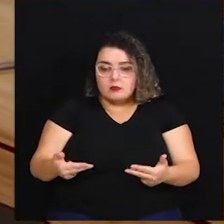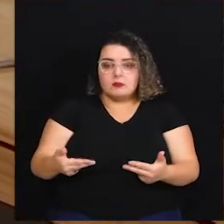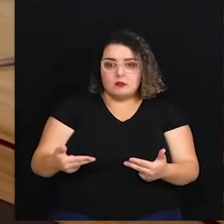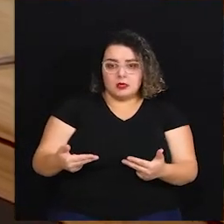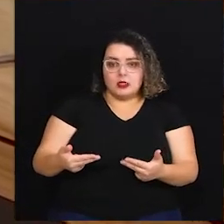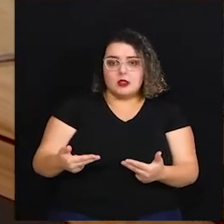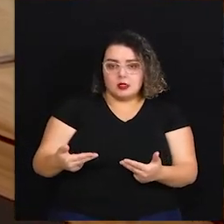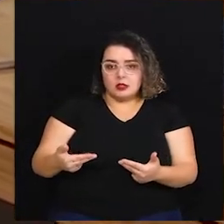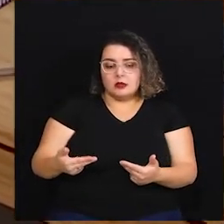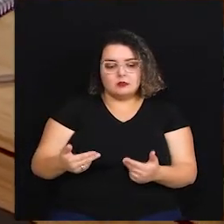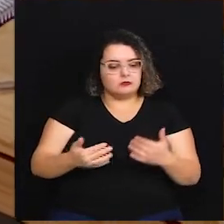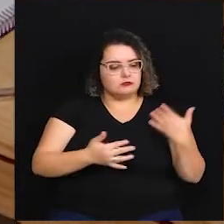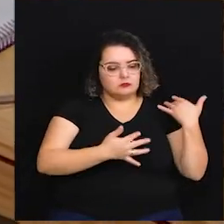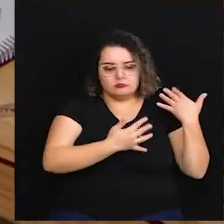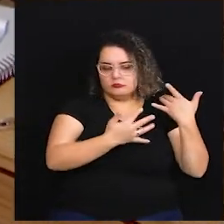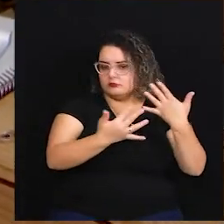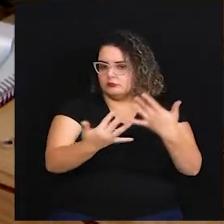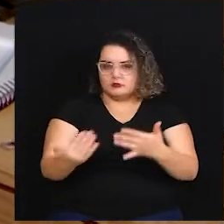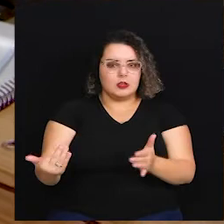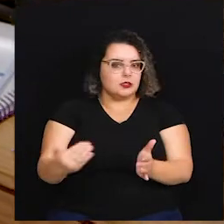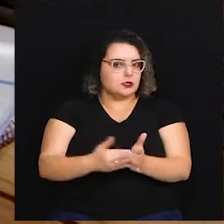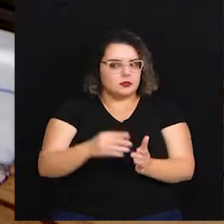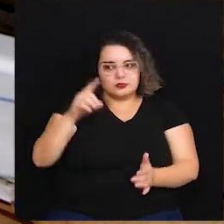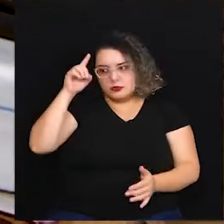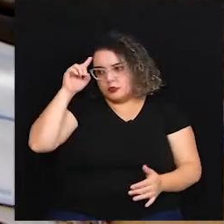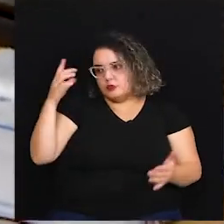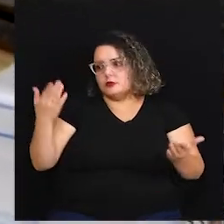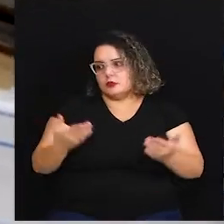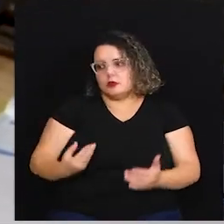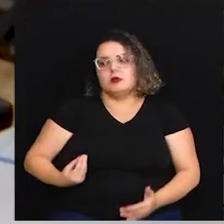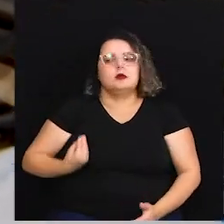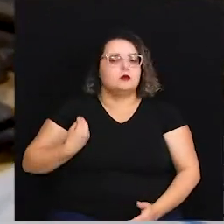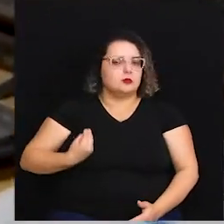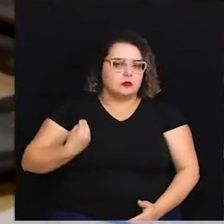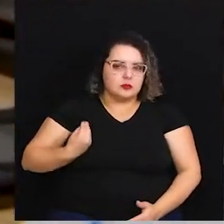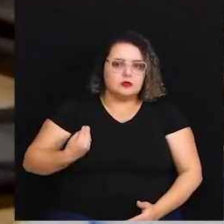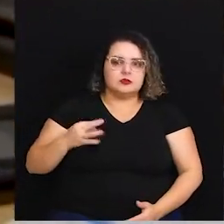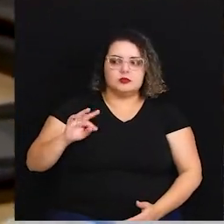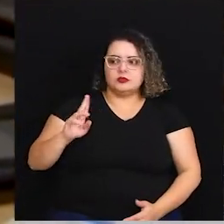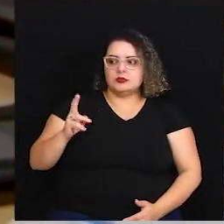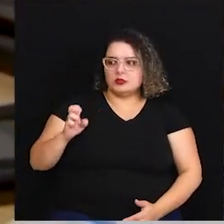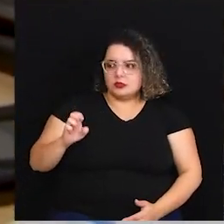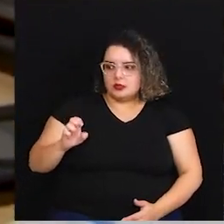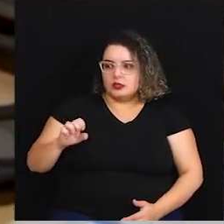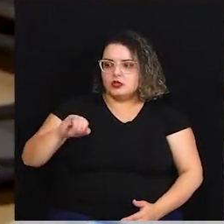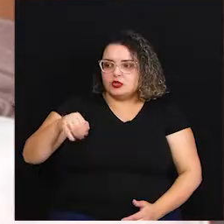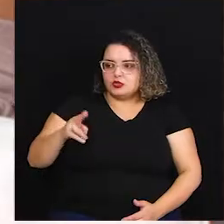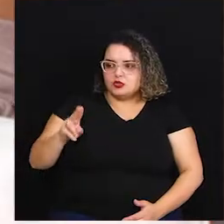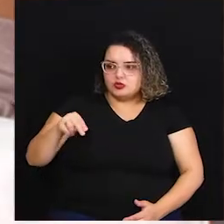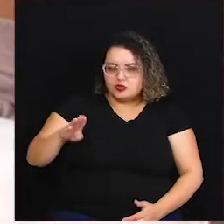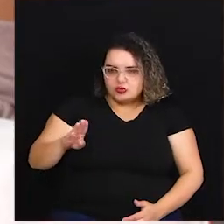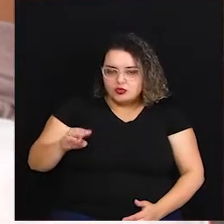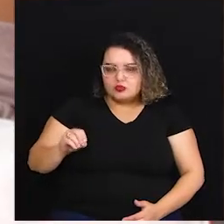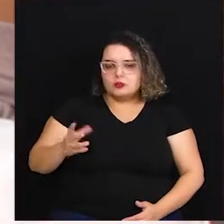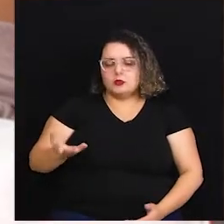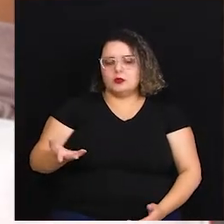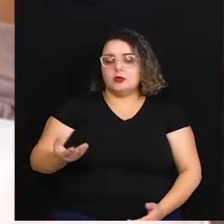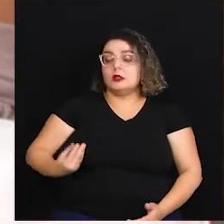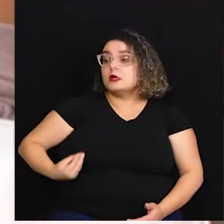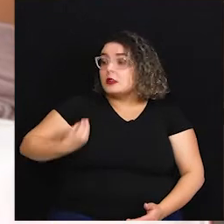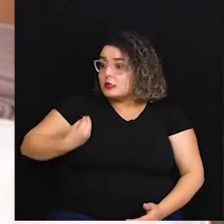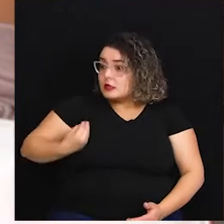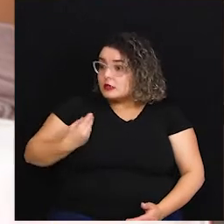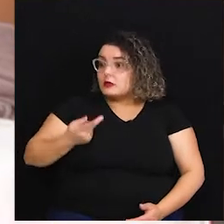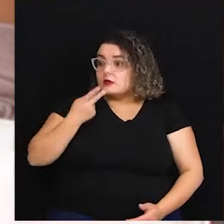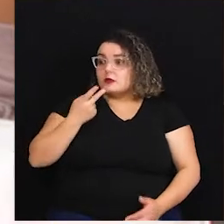em matéria-prima. E daí pra cá, até os dias de hoje, nós vivemos de Dejumbo. E essa